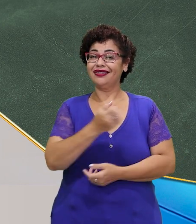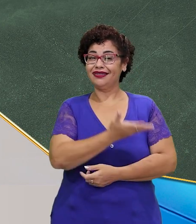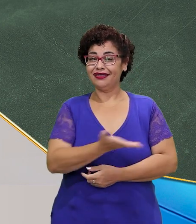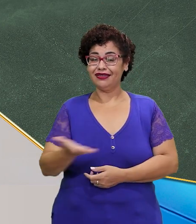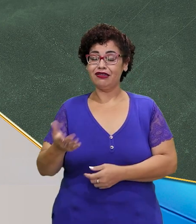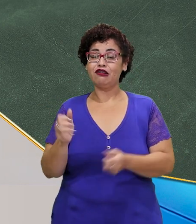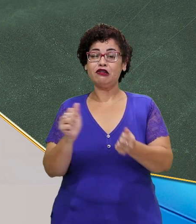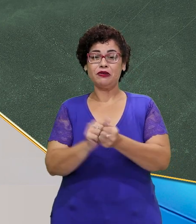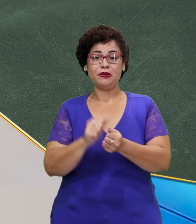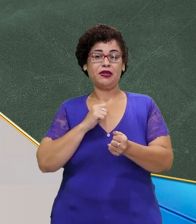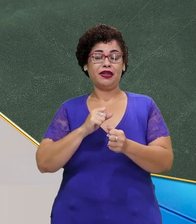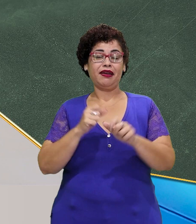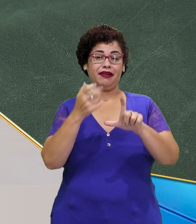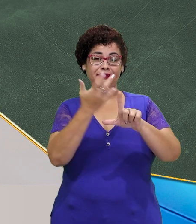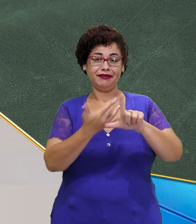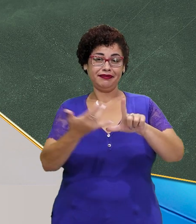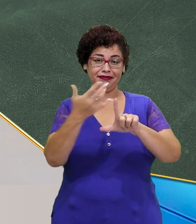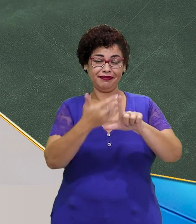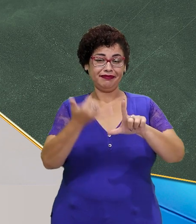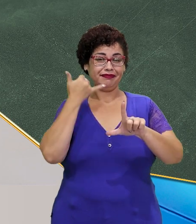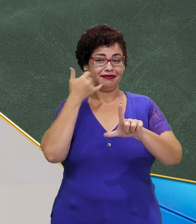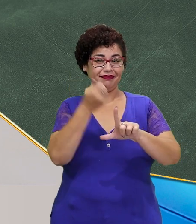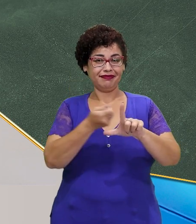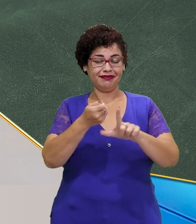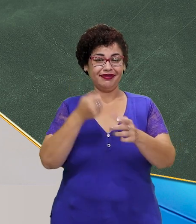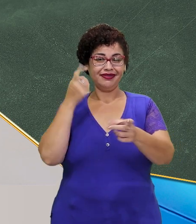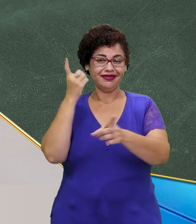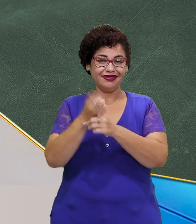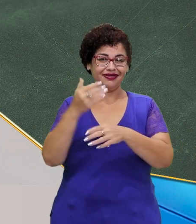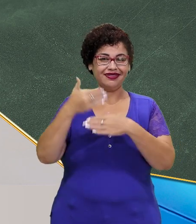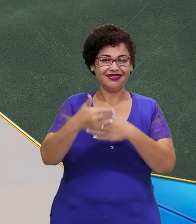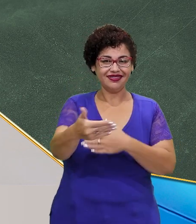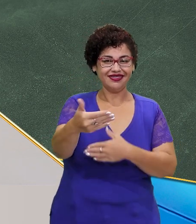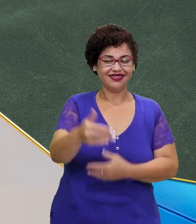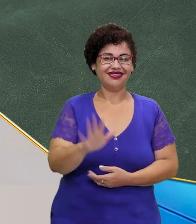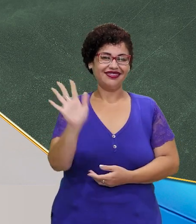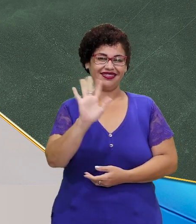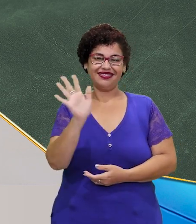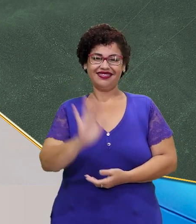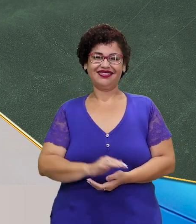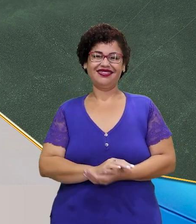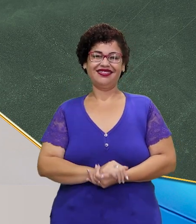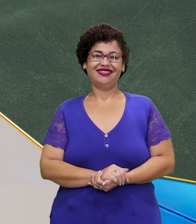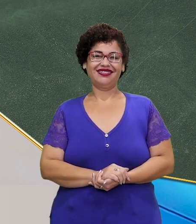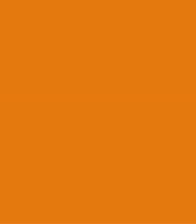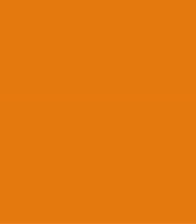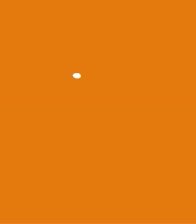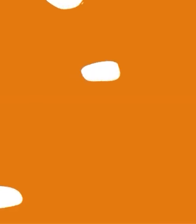sua tela junto com o QR Code. Até a próxima, pessoal!